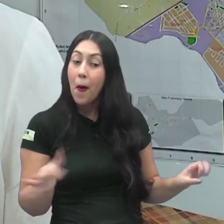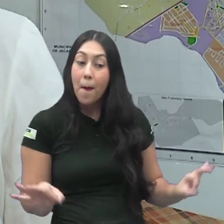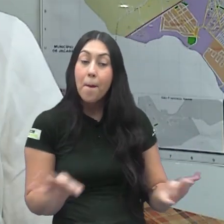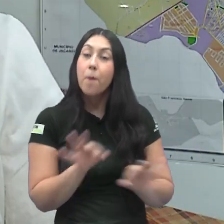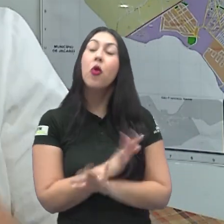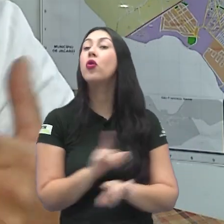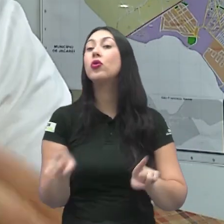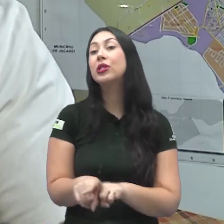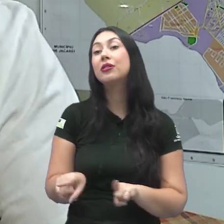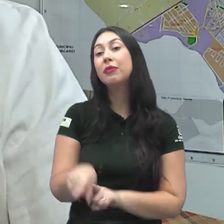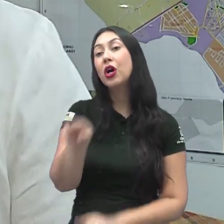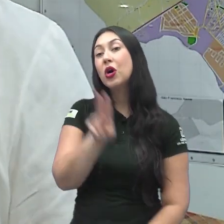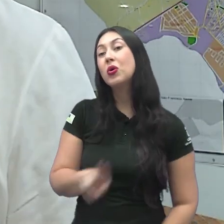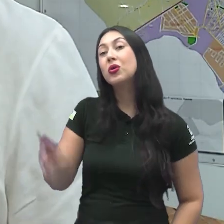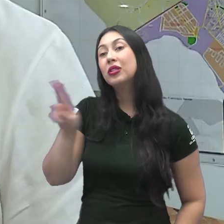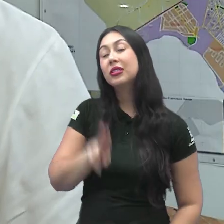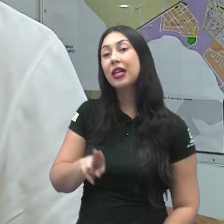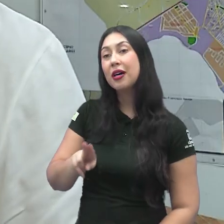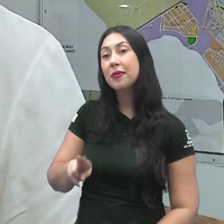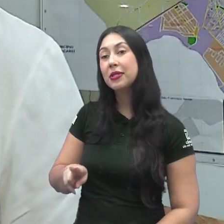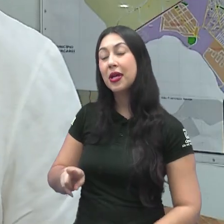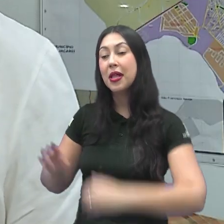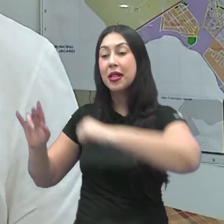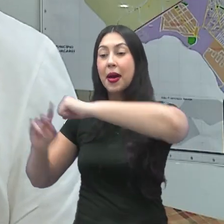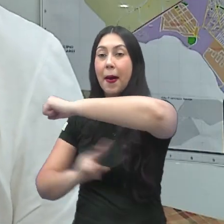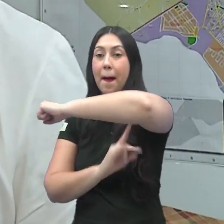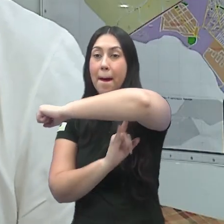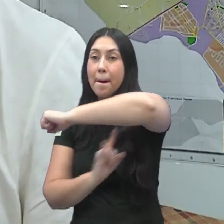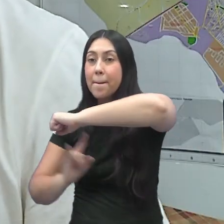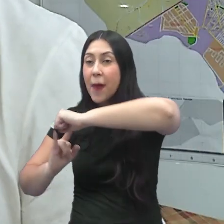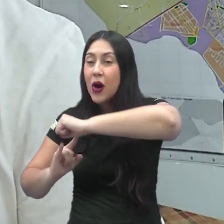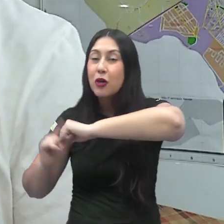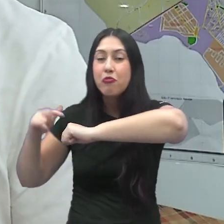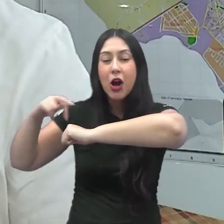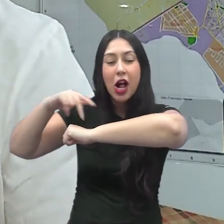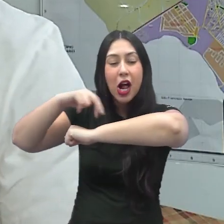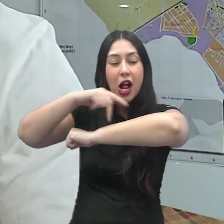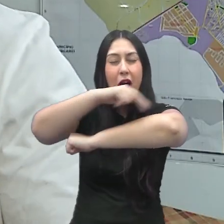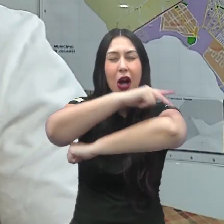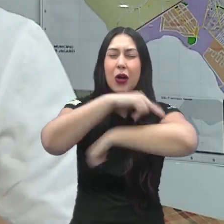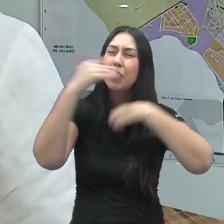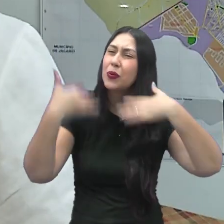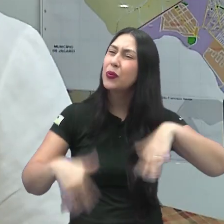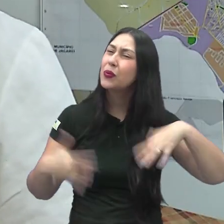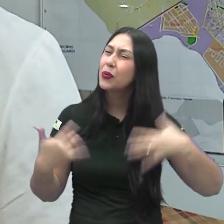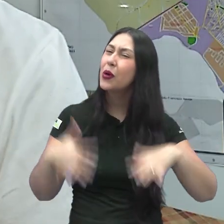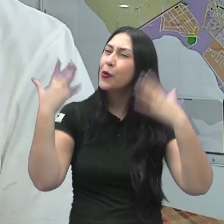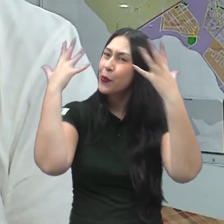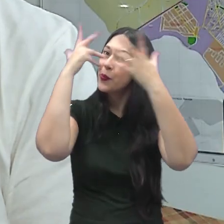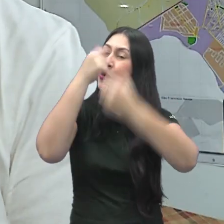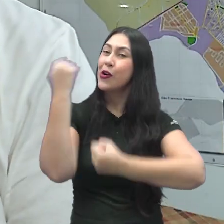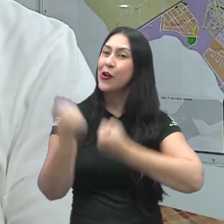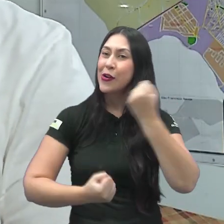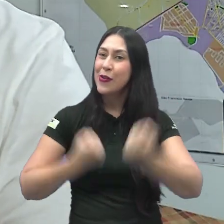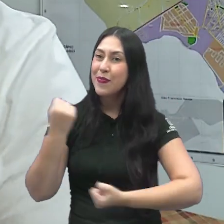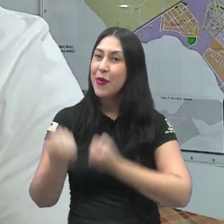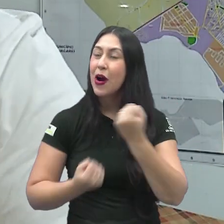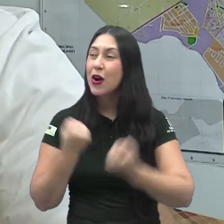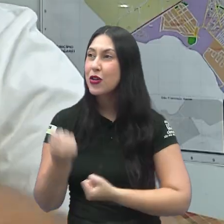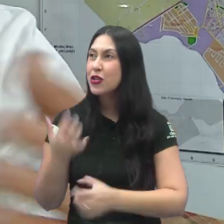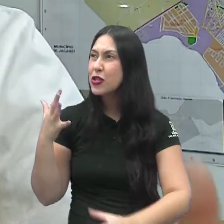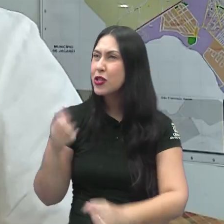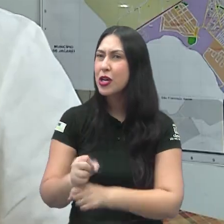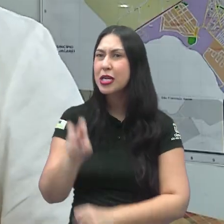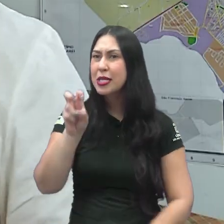né? Utilizamos aí também passagem em cima da Ponte Estaiada. Então, assim, ficou muito bonito. Uma corrida com